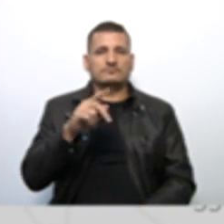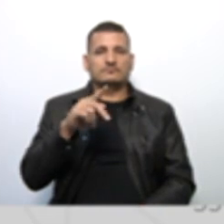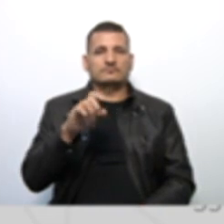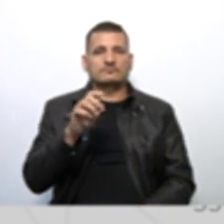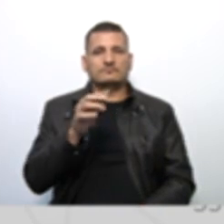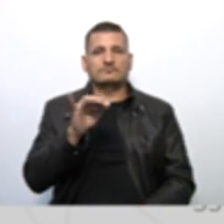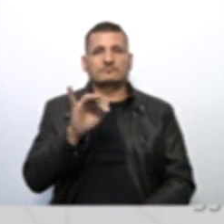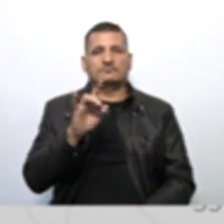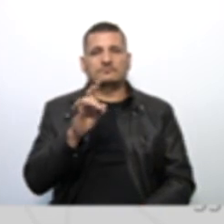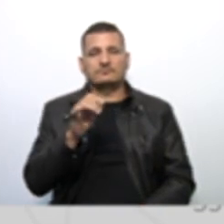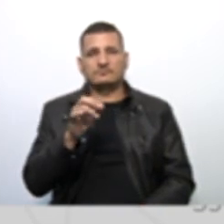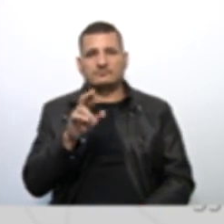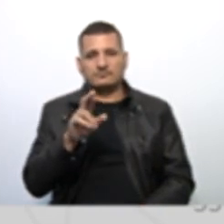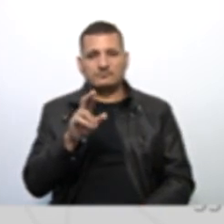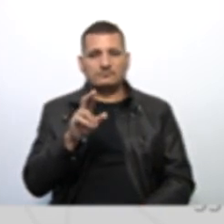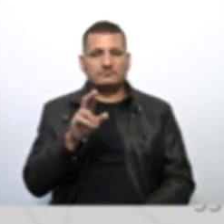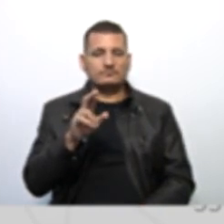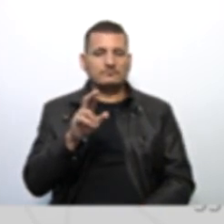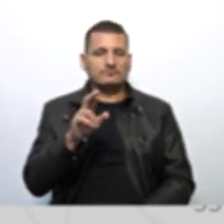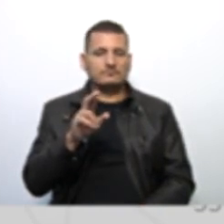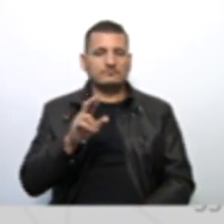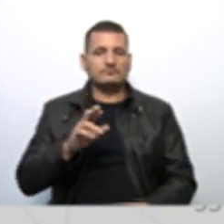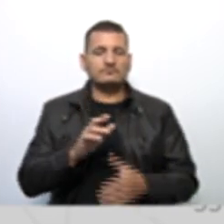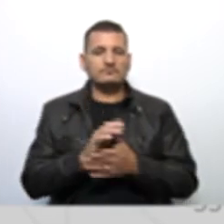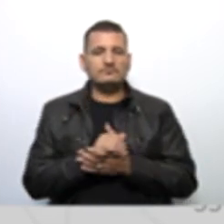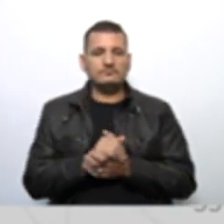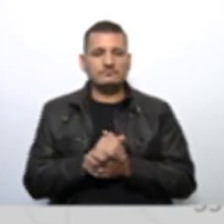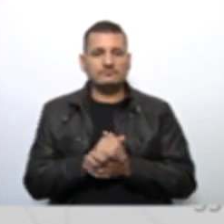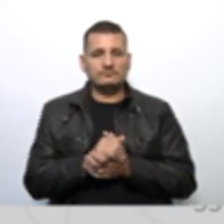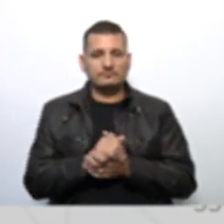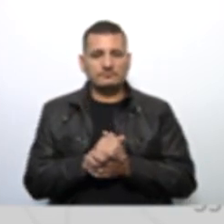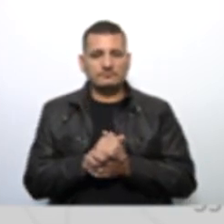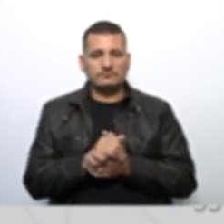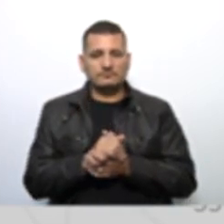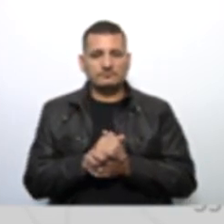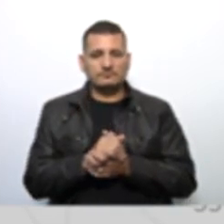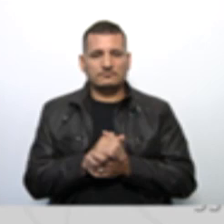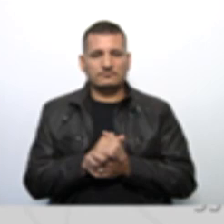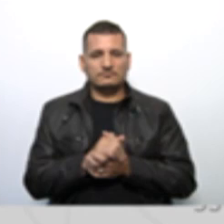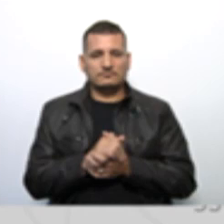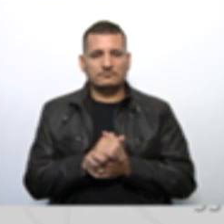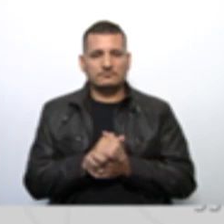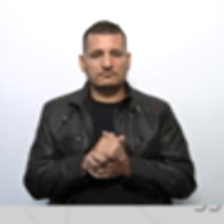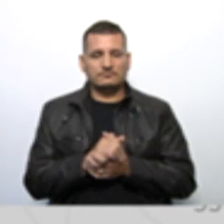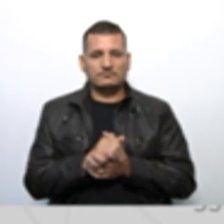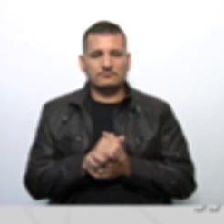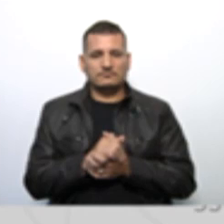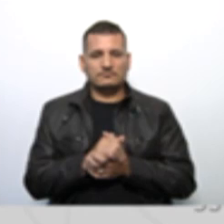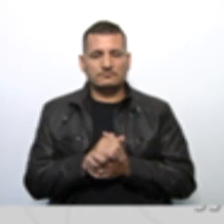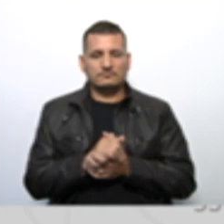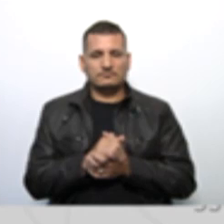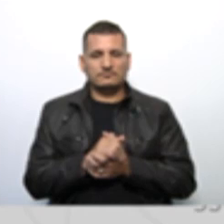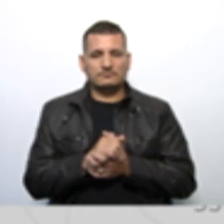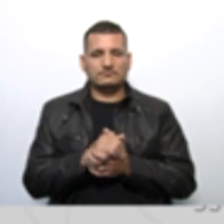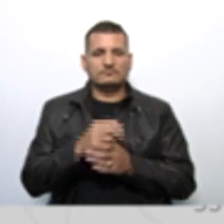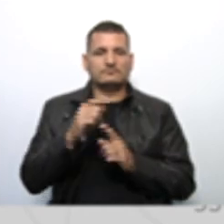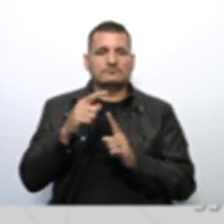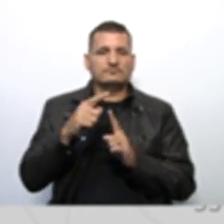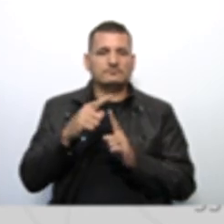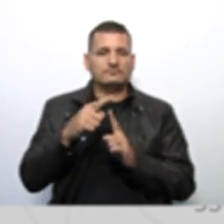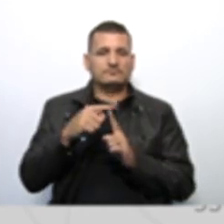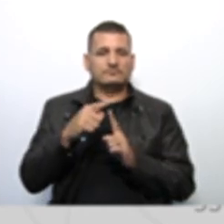poder propagar o sinal para outra. Então, ó, ele só fala somente o quê? Que a topologia é uma rede que